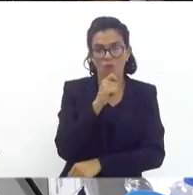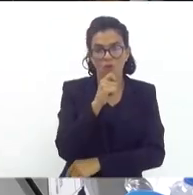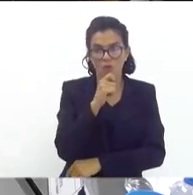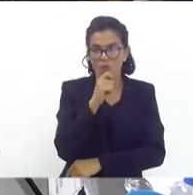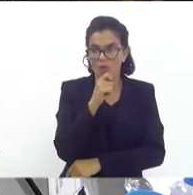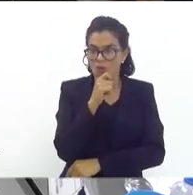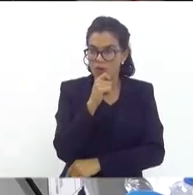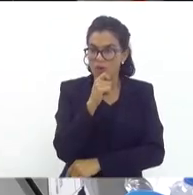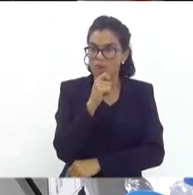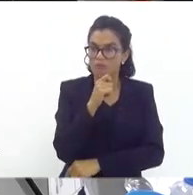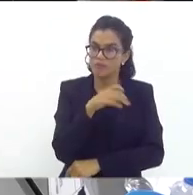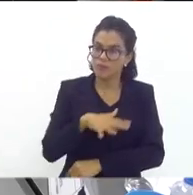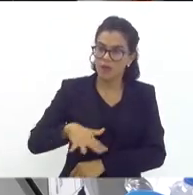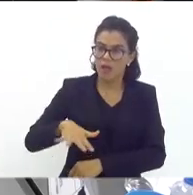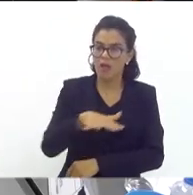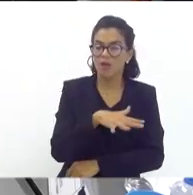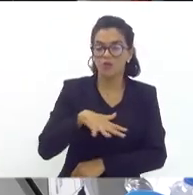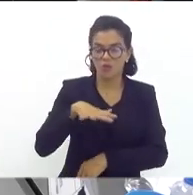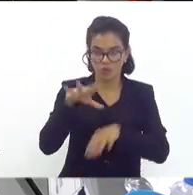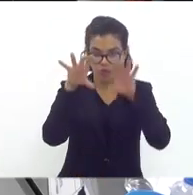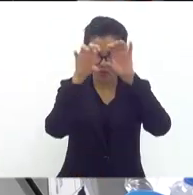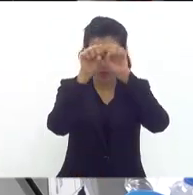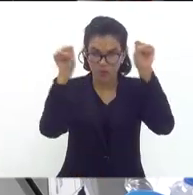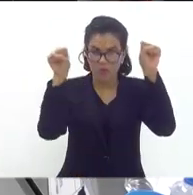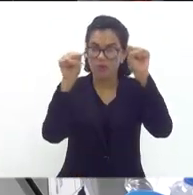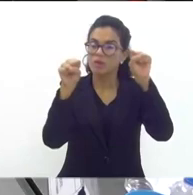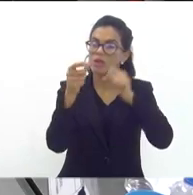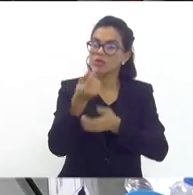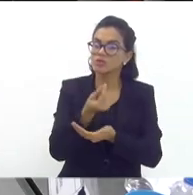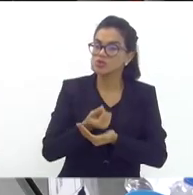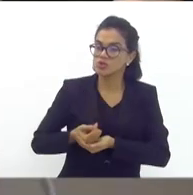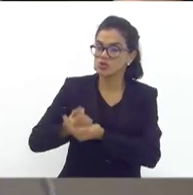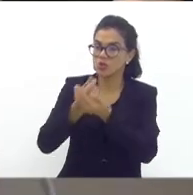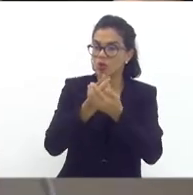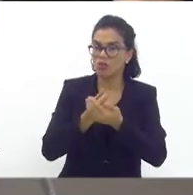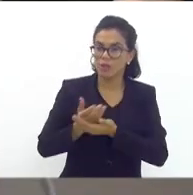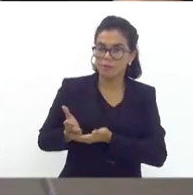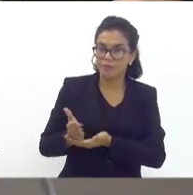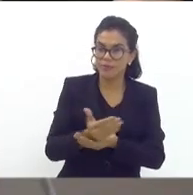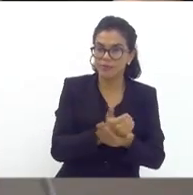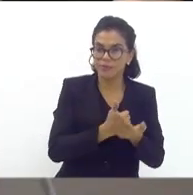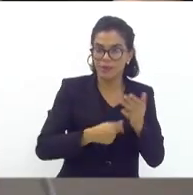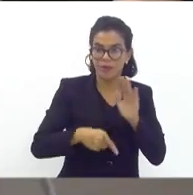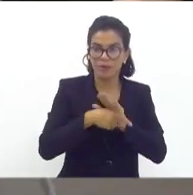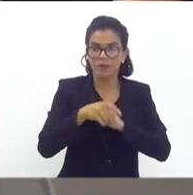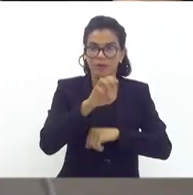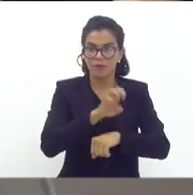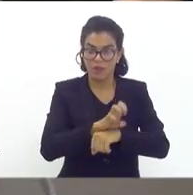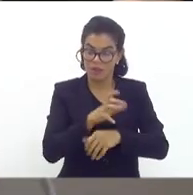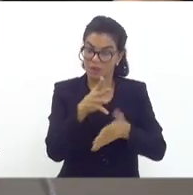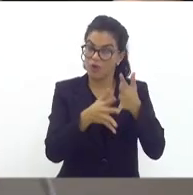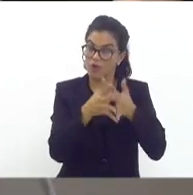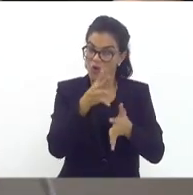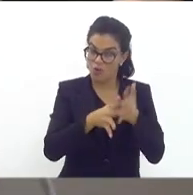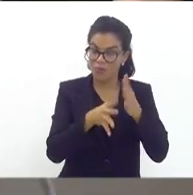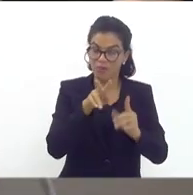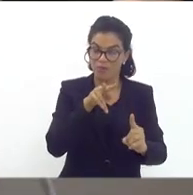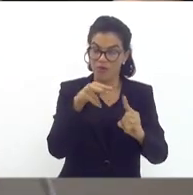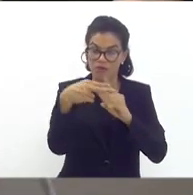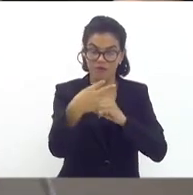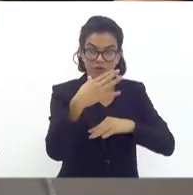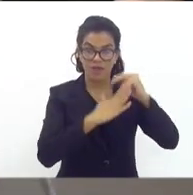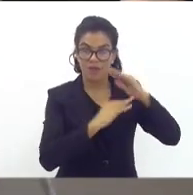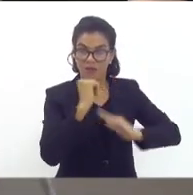da do Tribunal de Contas do Estado é um processo complexo muito complexo do ponto de vista técnico